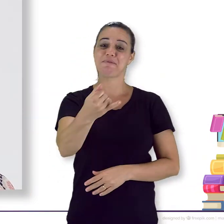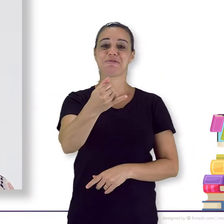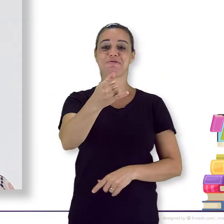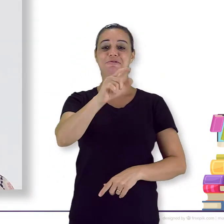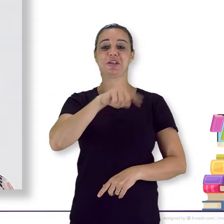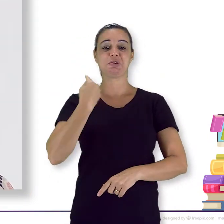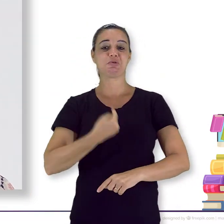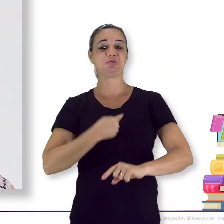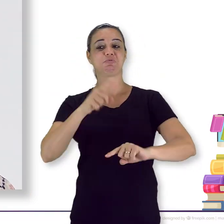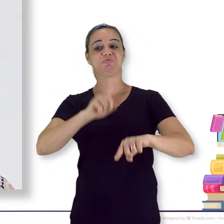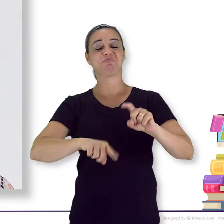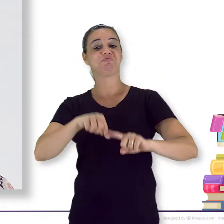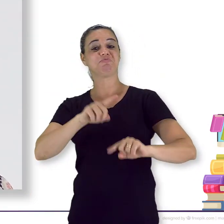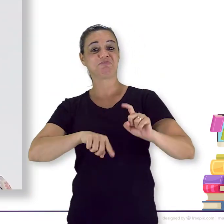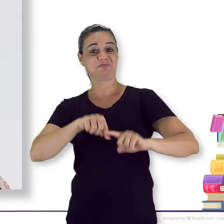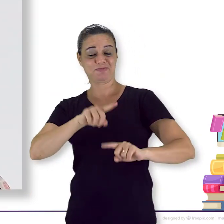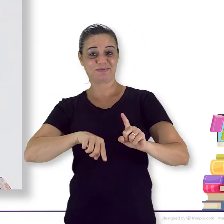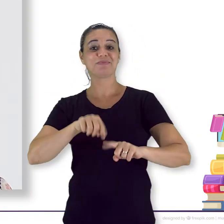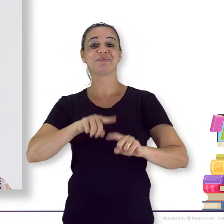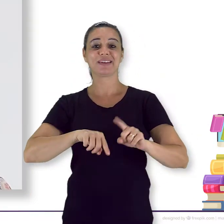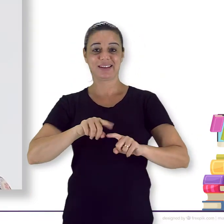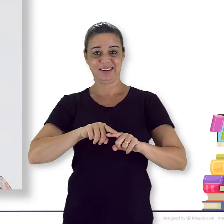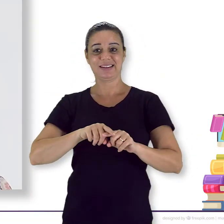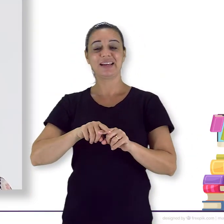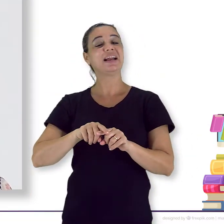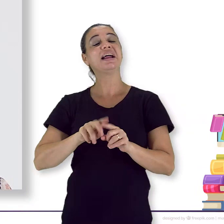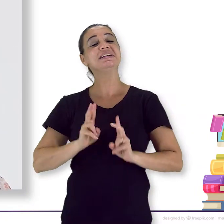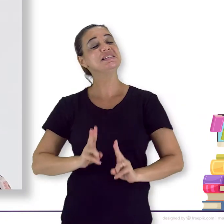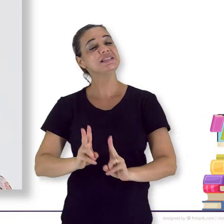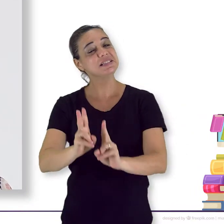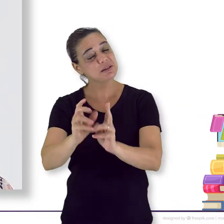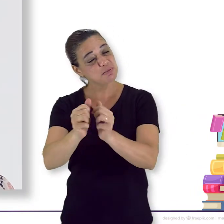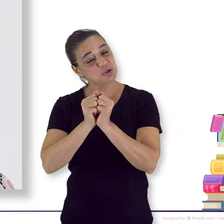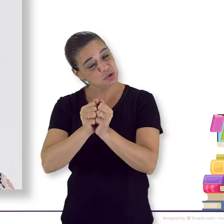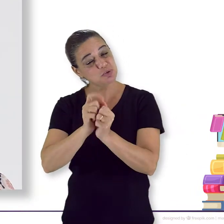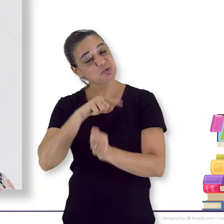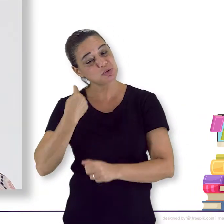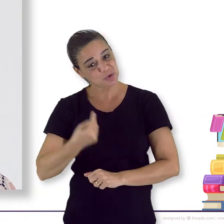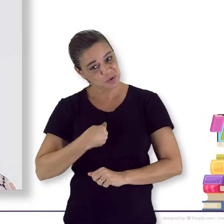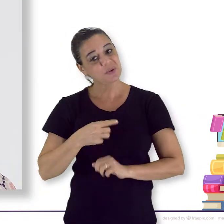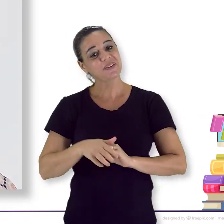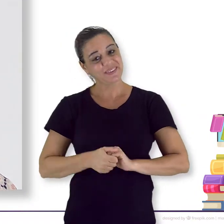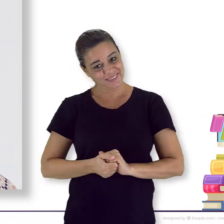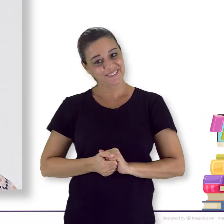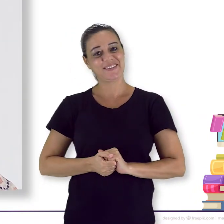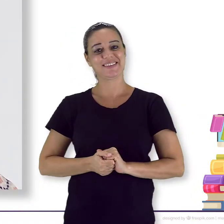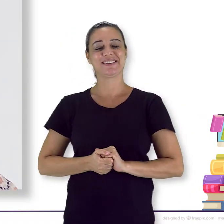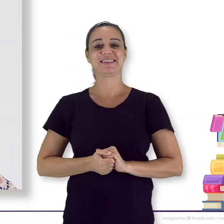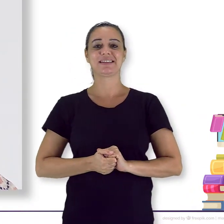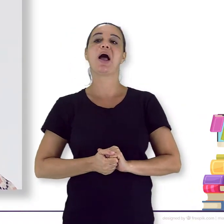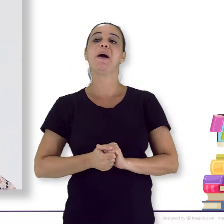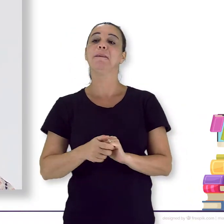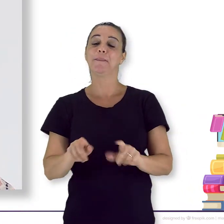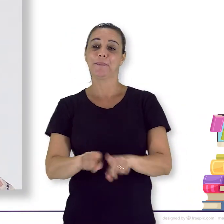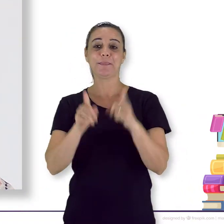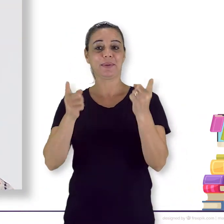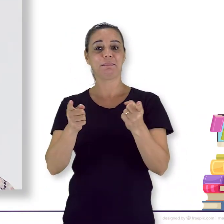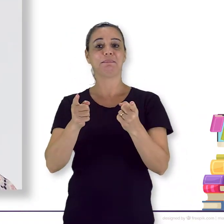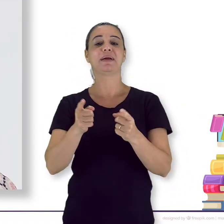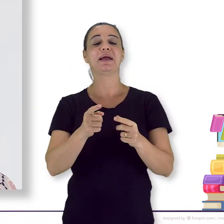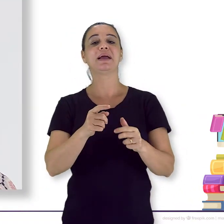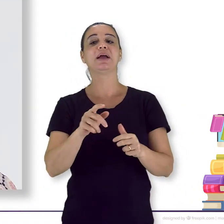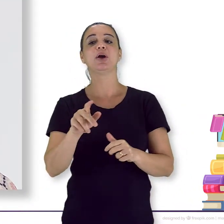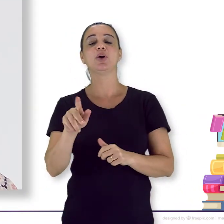Então, eu espero que vocês aproveitem esse nosso material e vocês contem com a gente,